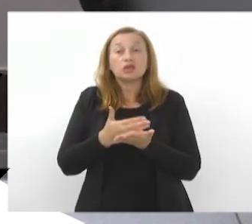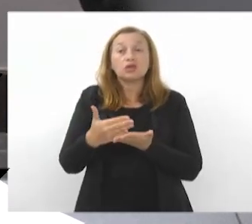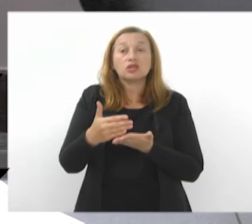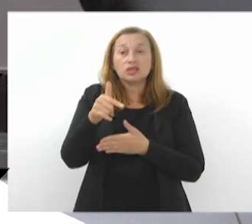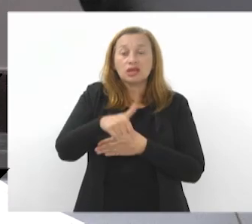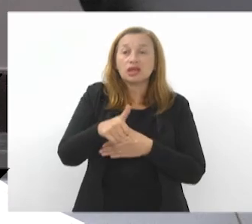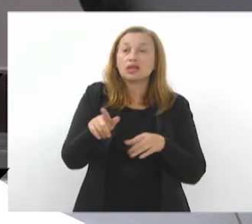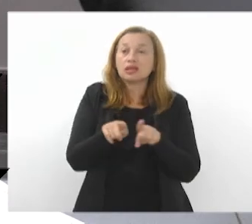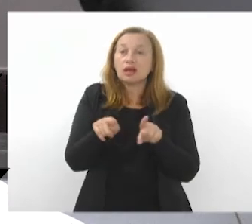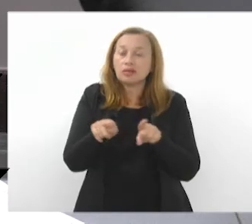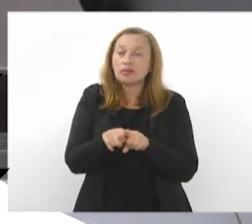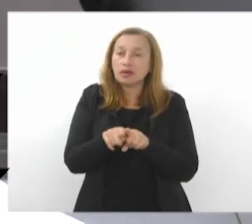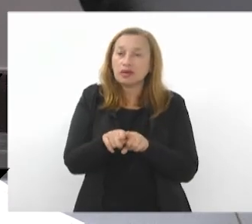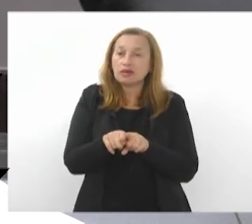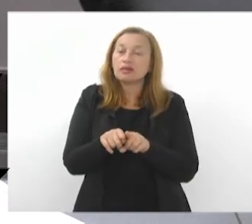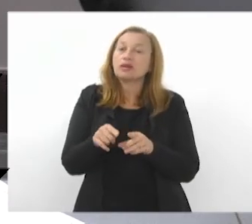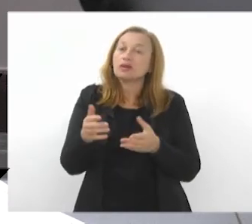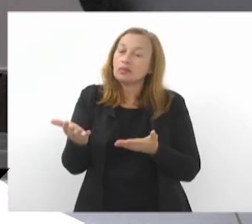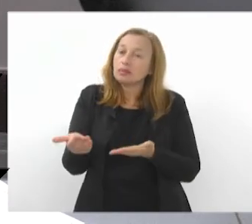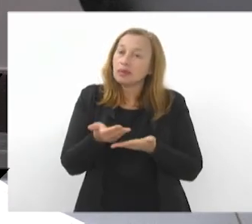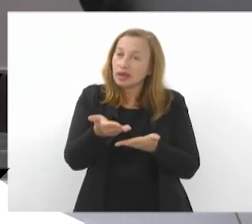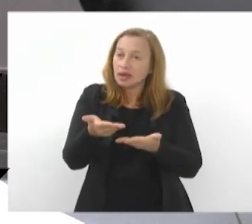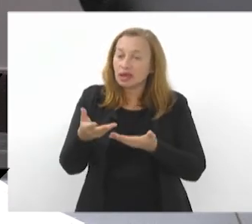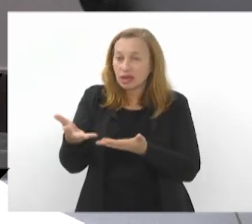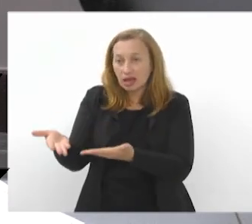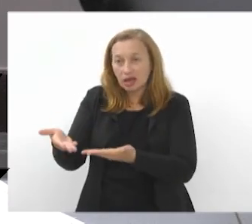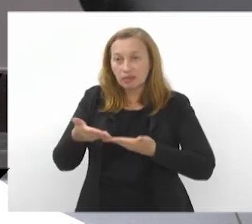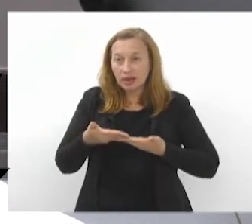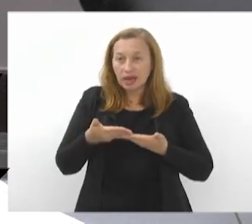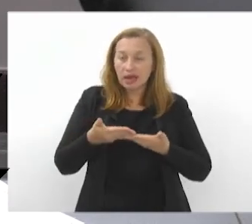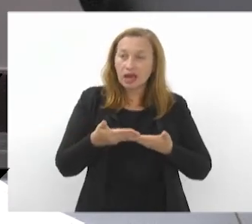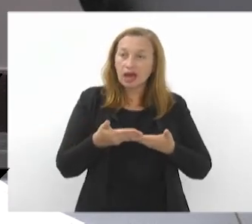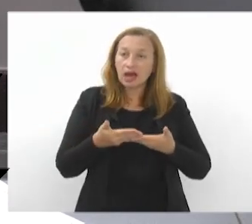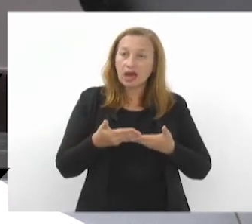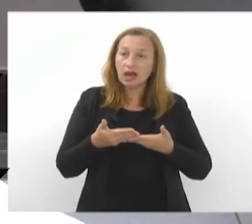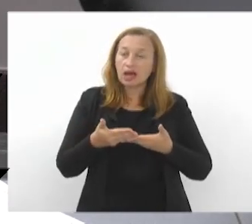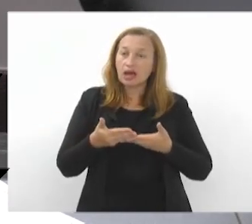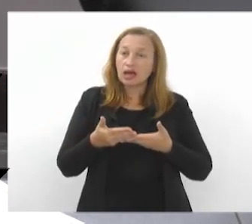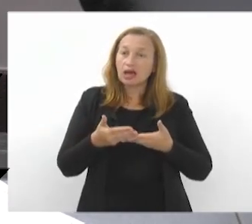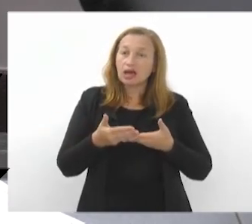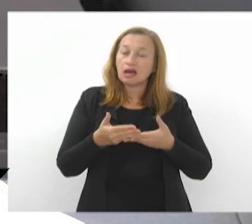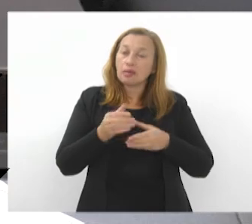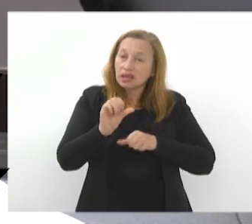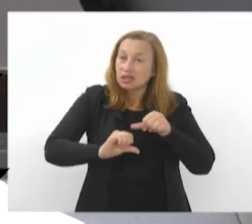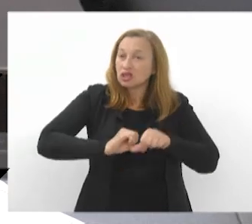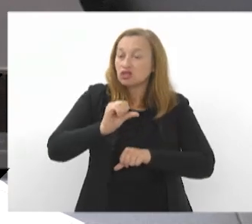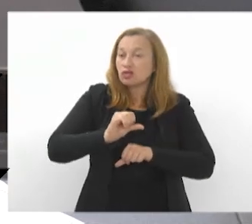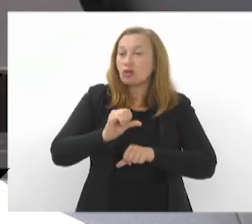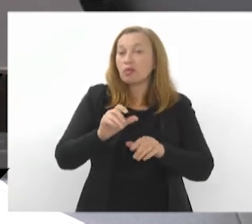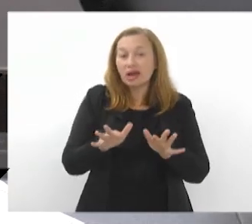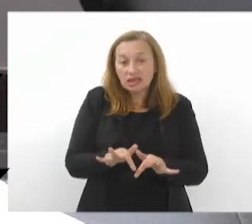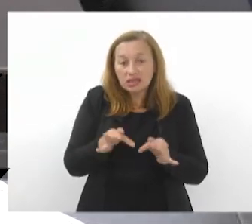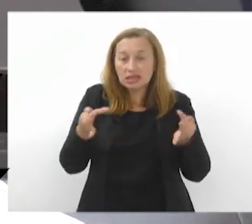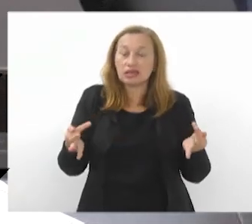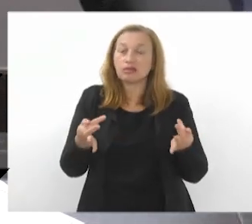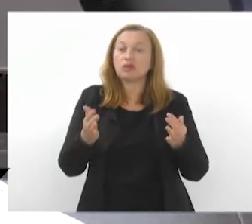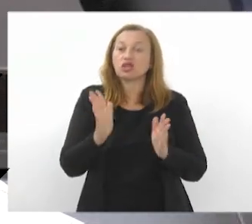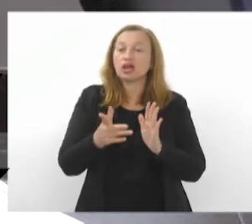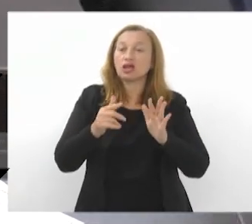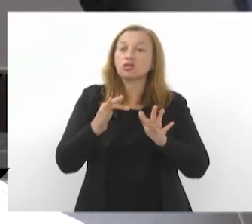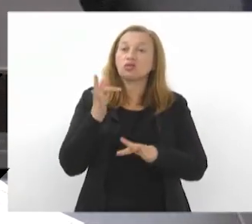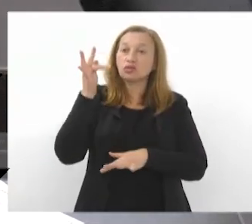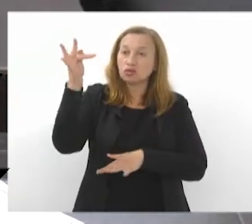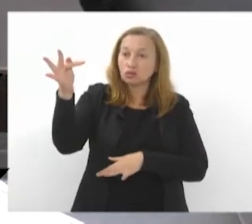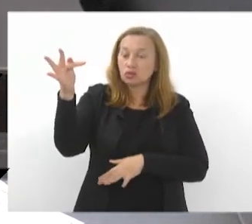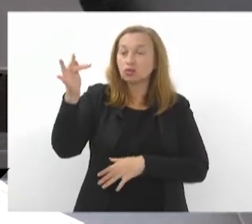aqui também a pegar os autorizativos e transformar em TIS ou TIL, já que no futuro essa tarefa